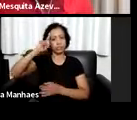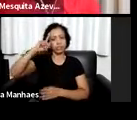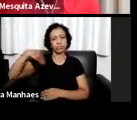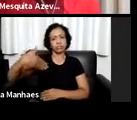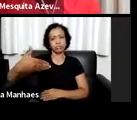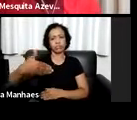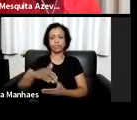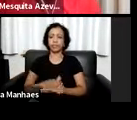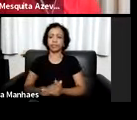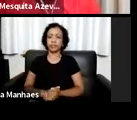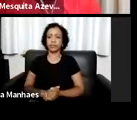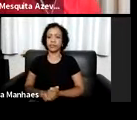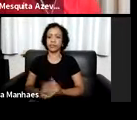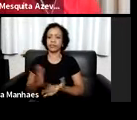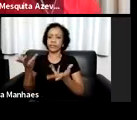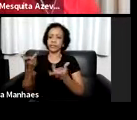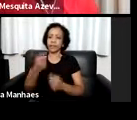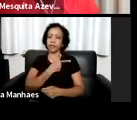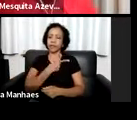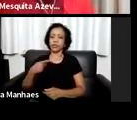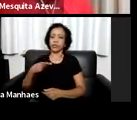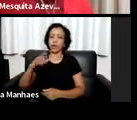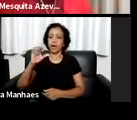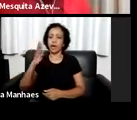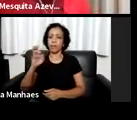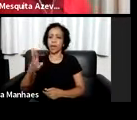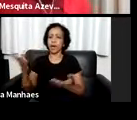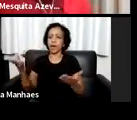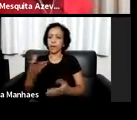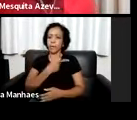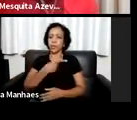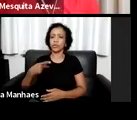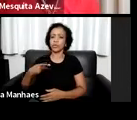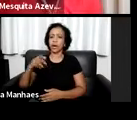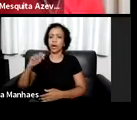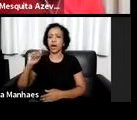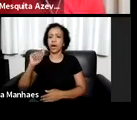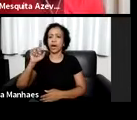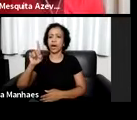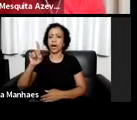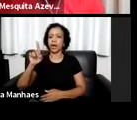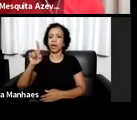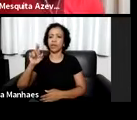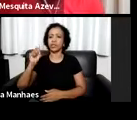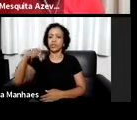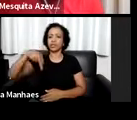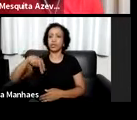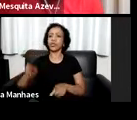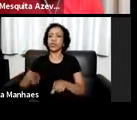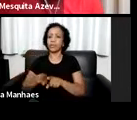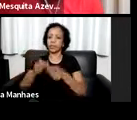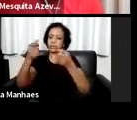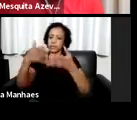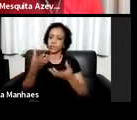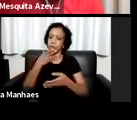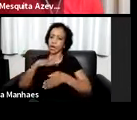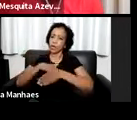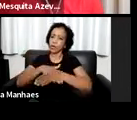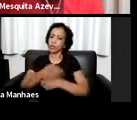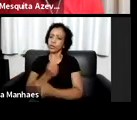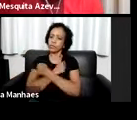Maravilha, pastor Heber. Pastor Adilson Santos, da Convenção Batista de São Paulo, diretor executivo, dá o seu boa noite, a sua